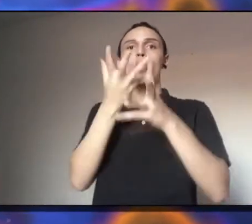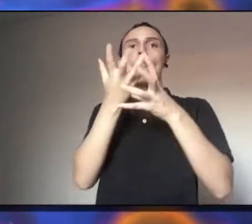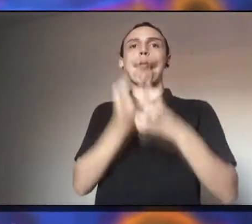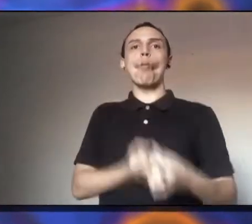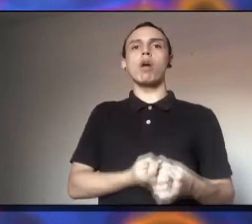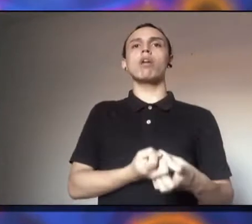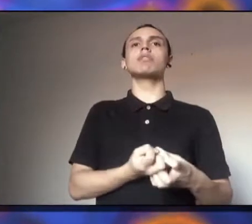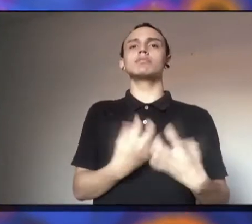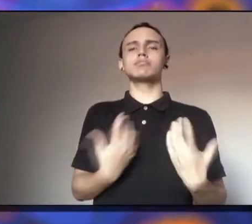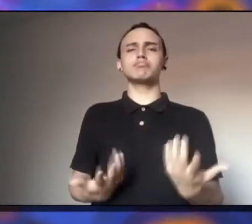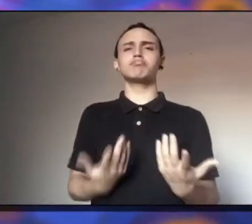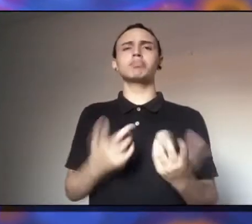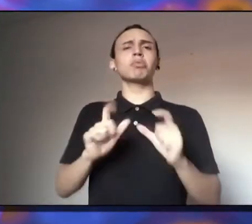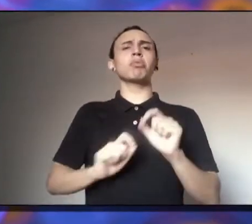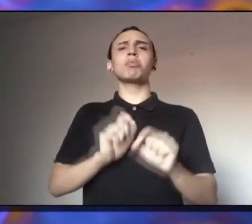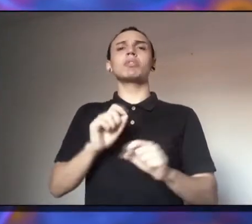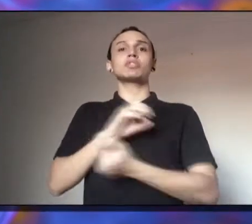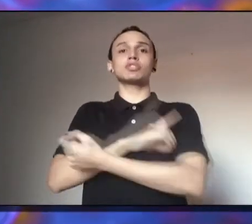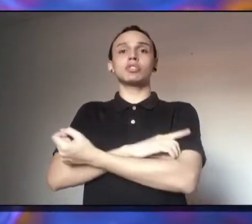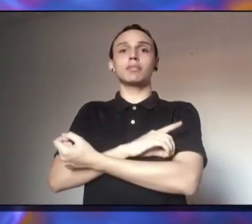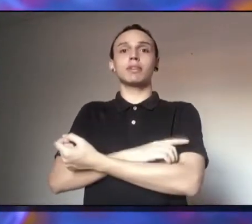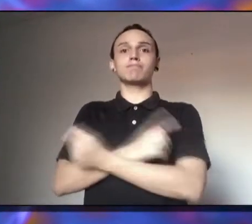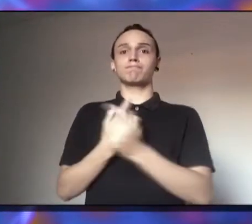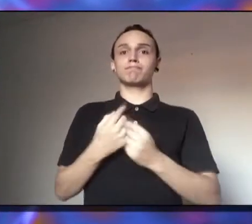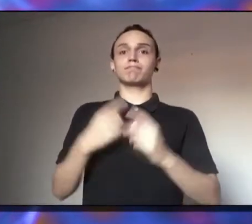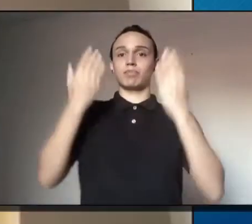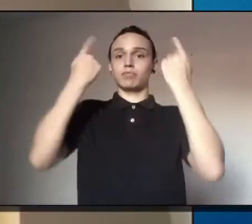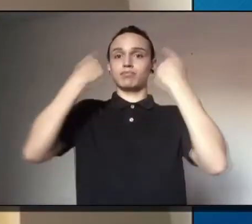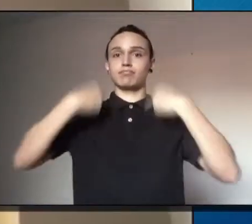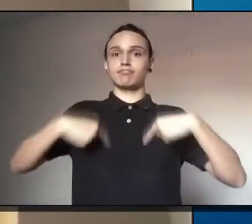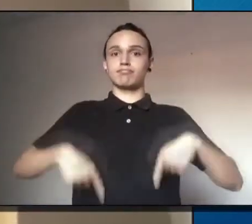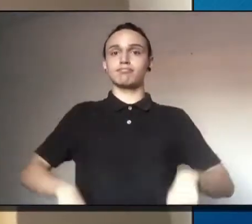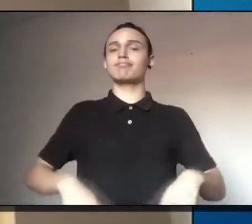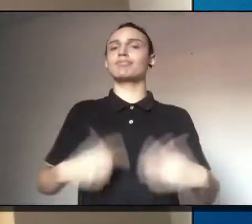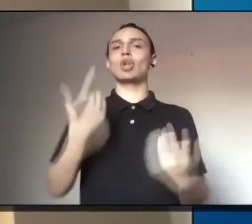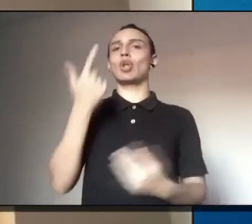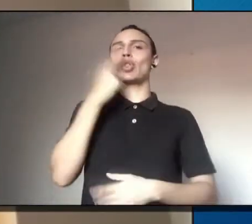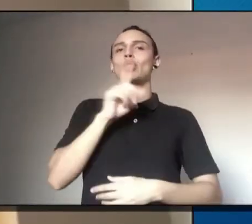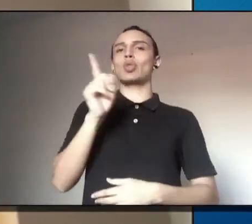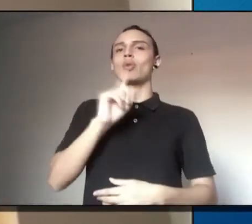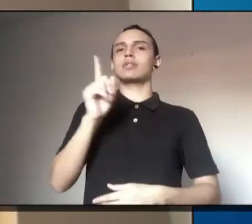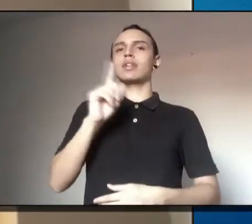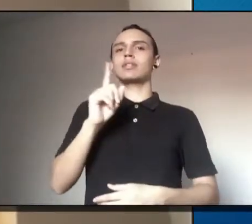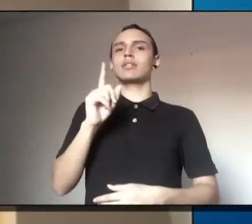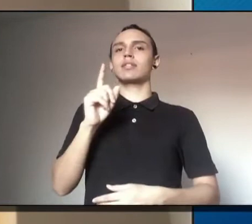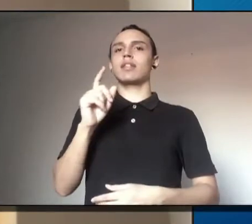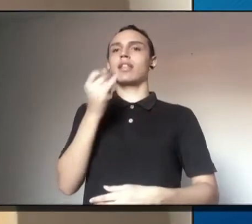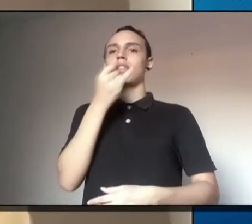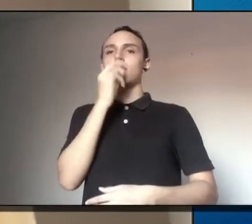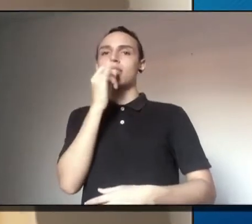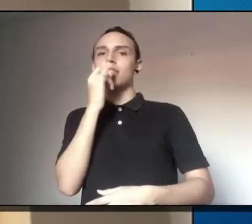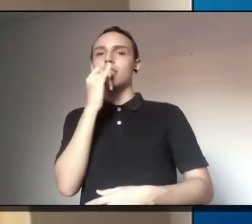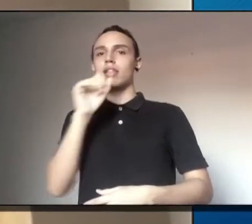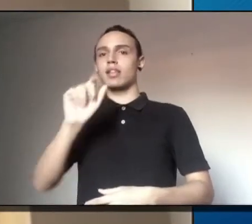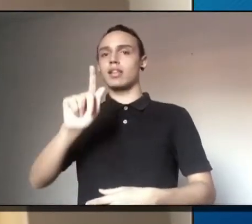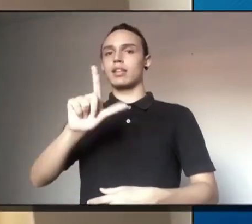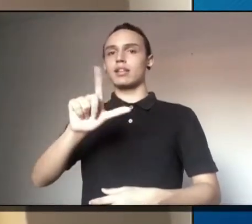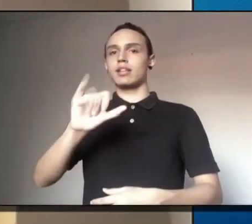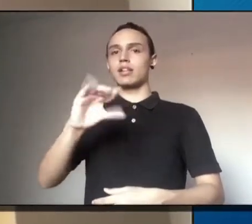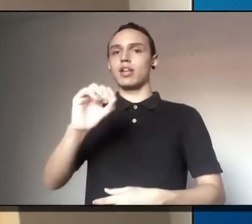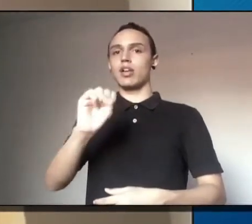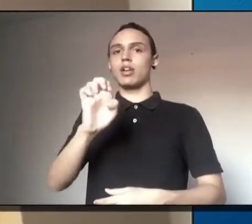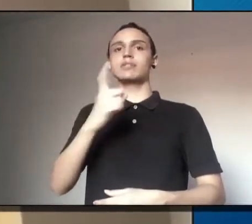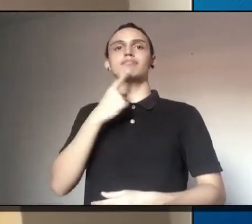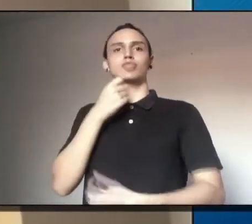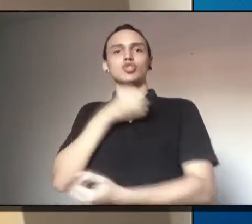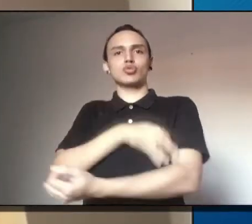diabetes acontece quando o nosso corpo perde a capacidade de transportar a glicose do sangue para dentro da célula, que